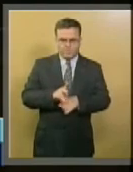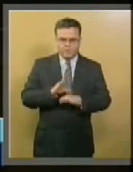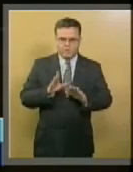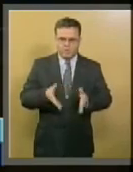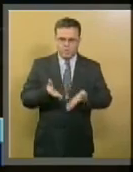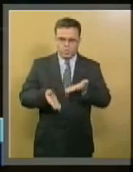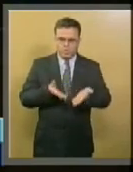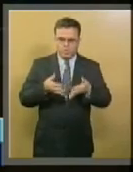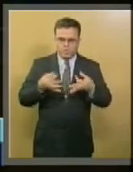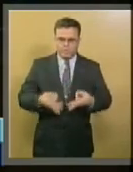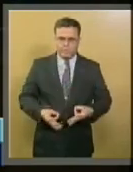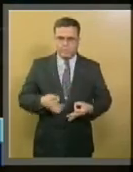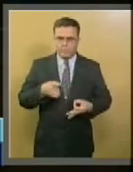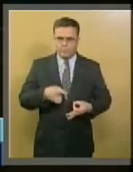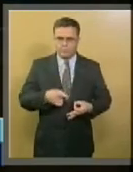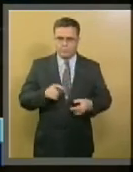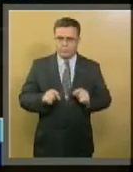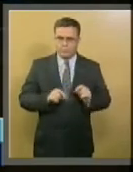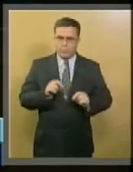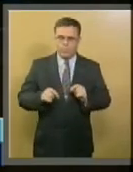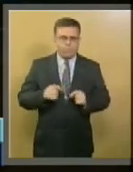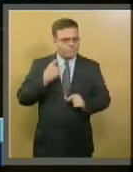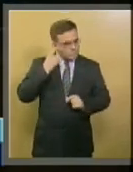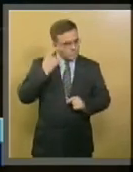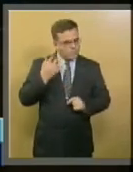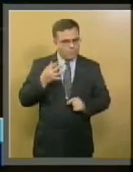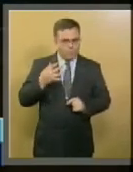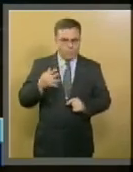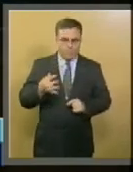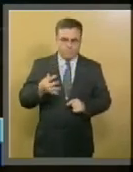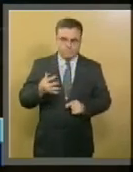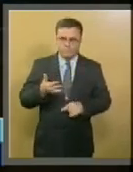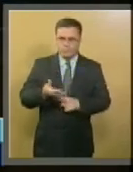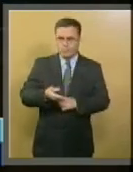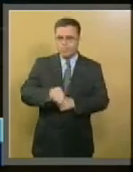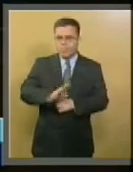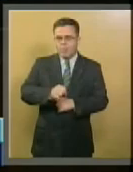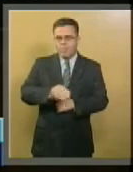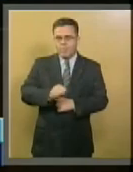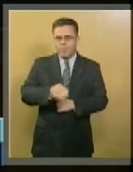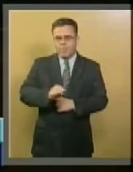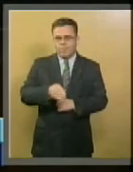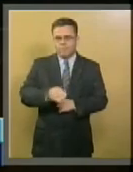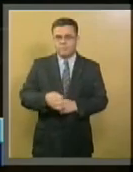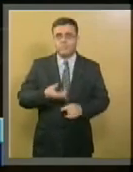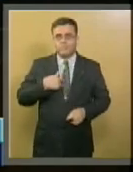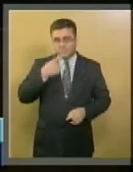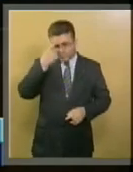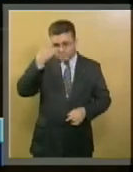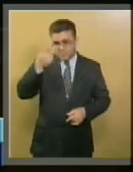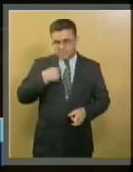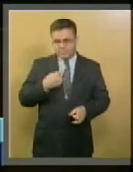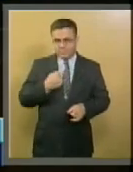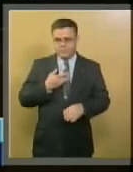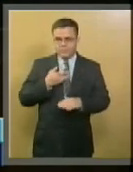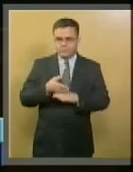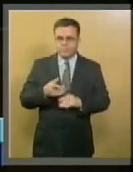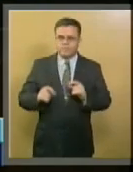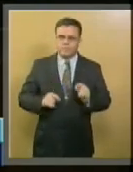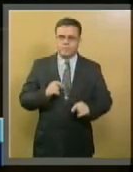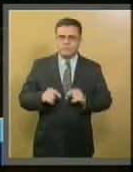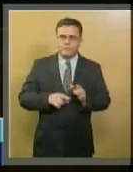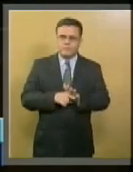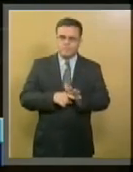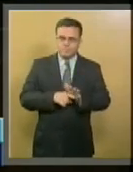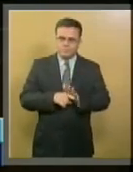o tratamento. Ele estava com uma dor de ouvido, mexendo bastante a cabeça, daí a gente soube do AMA e a gente trouxe ele. Fez uma